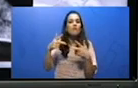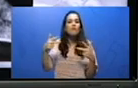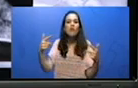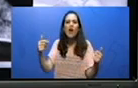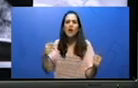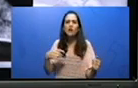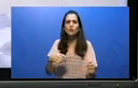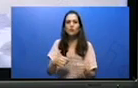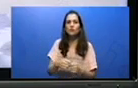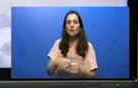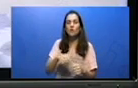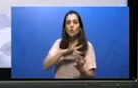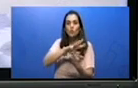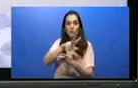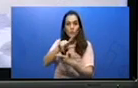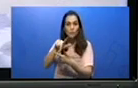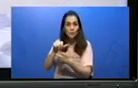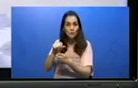mundo.